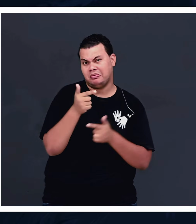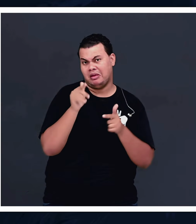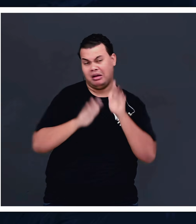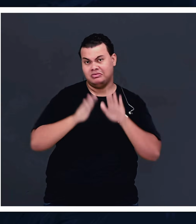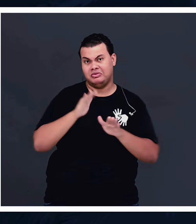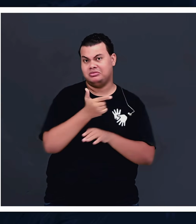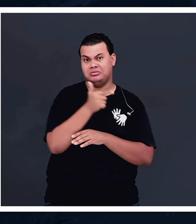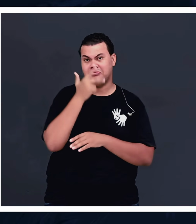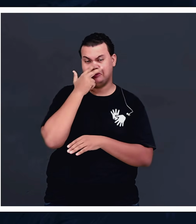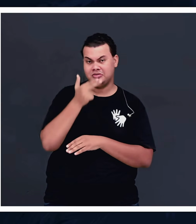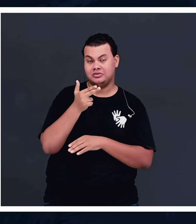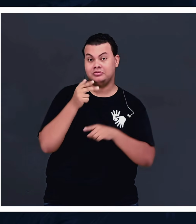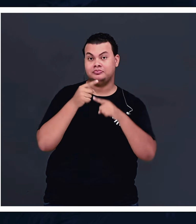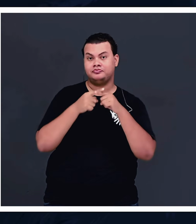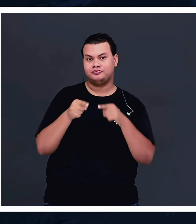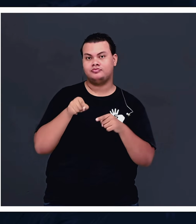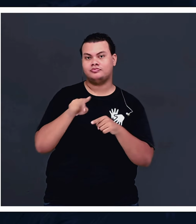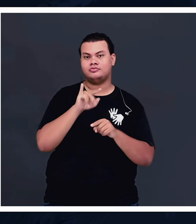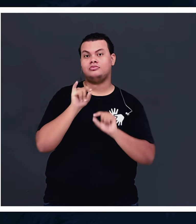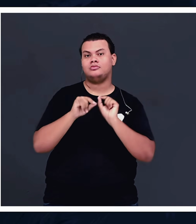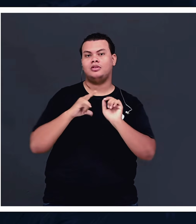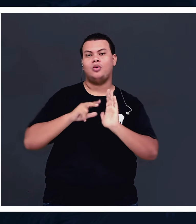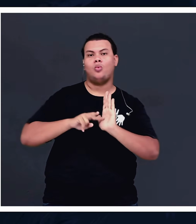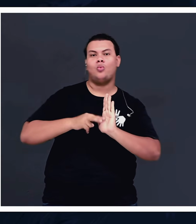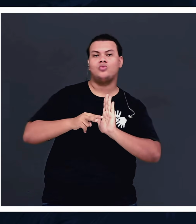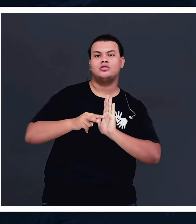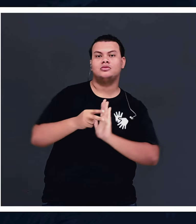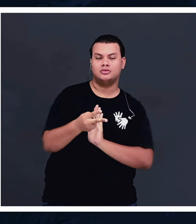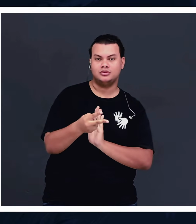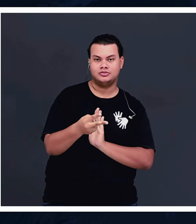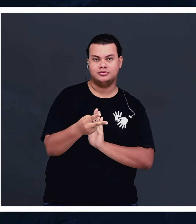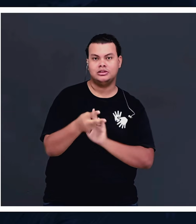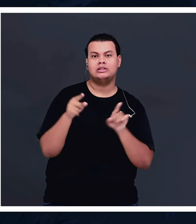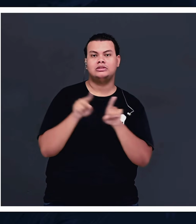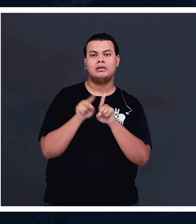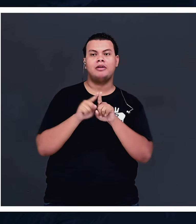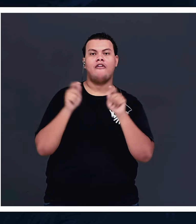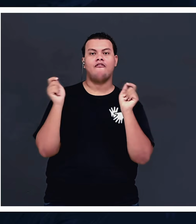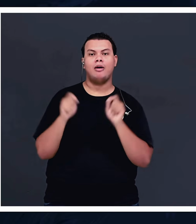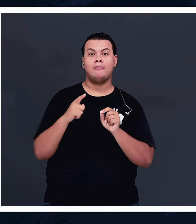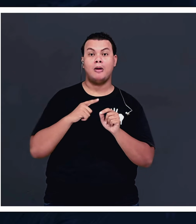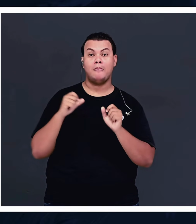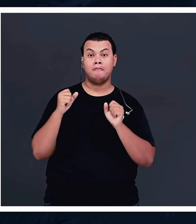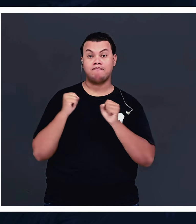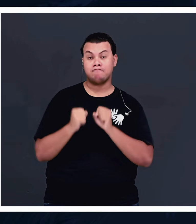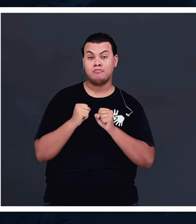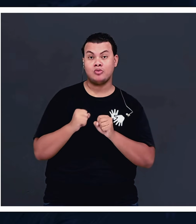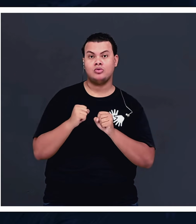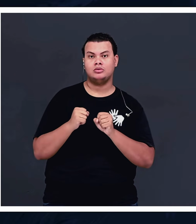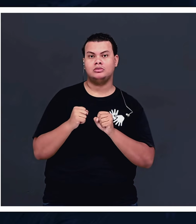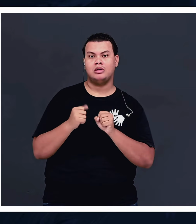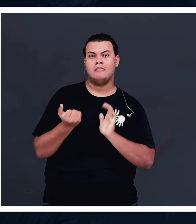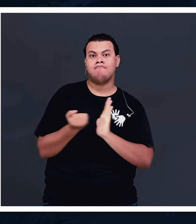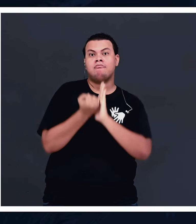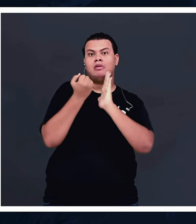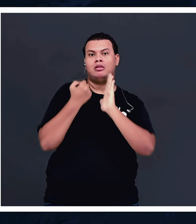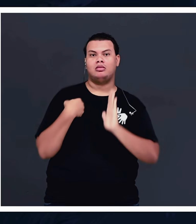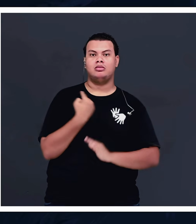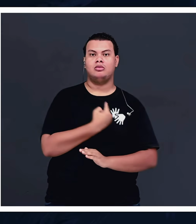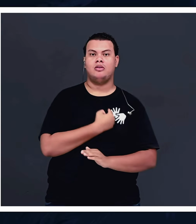vezes, mas ela vai gerar essas consequências, e isso vai impactar as nossas